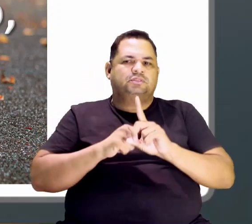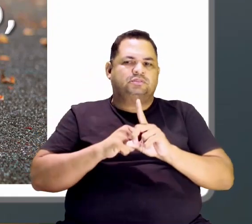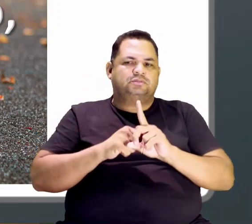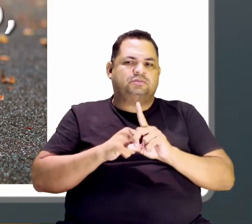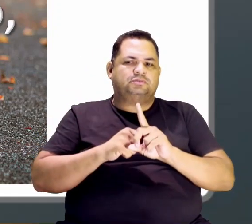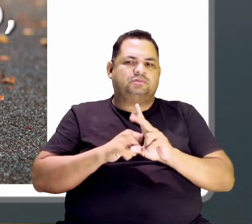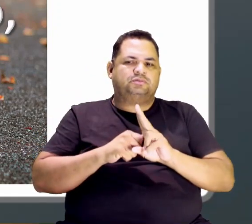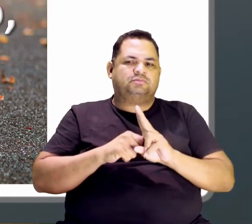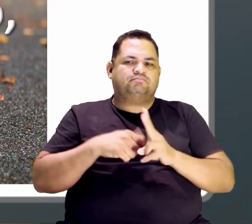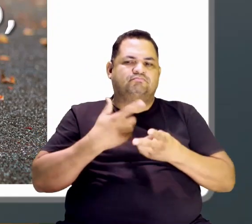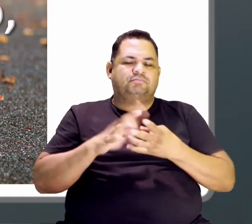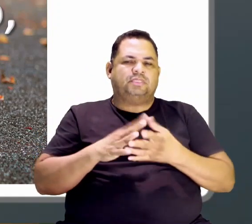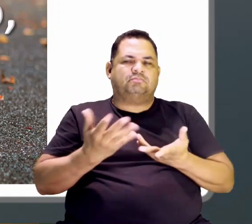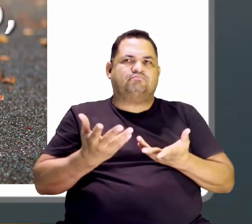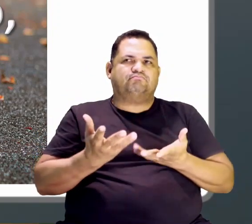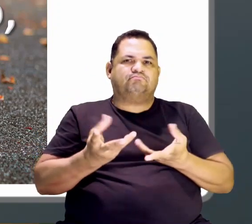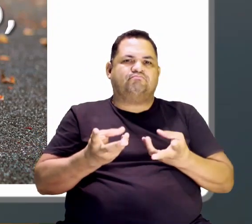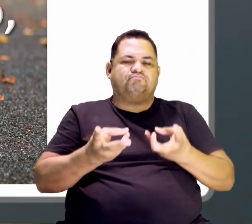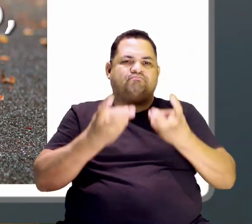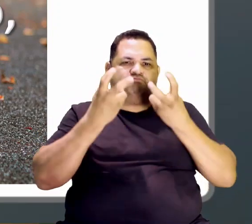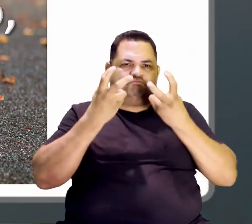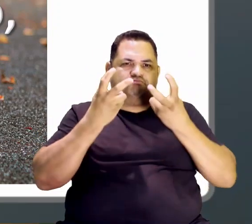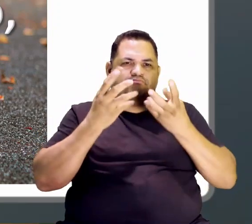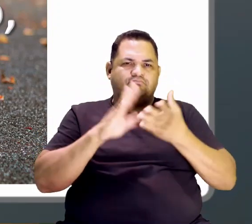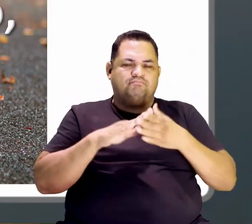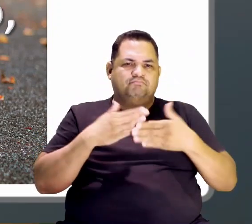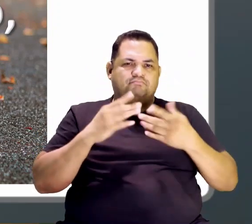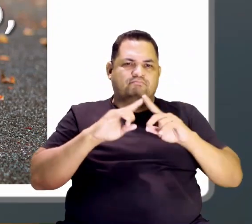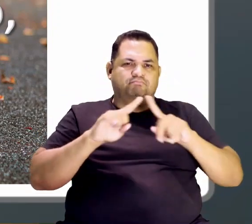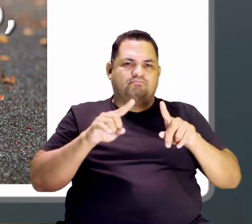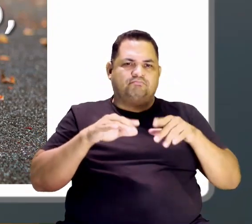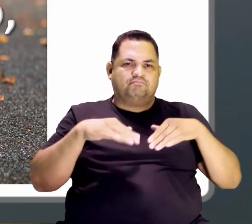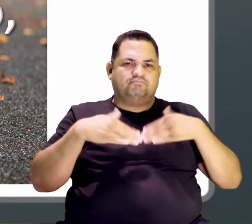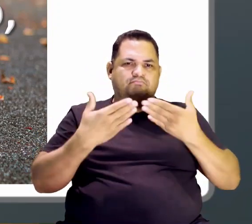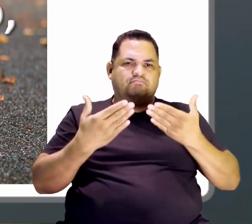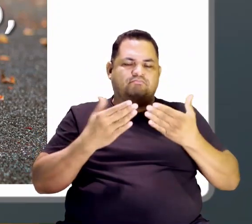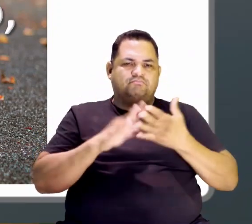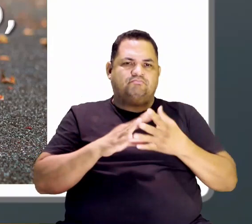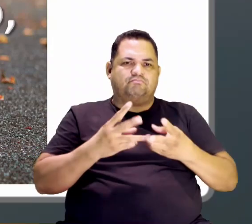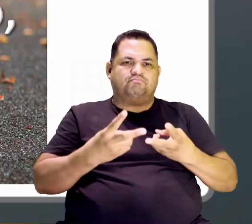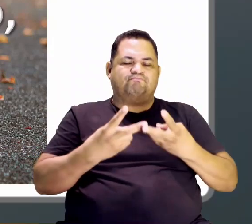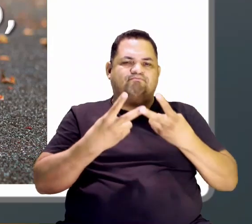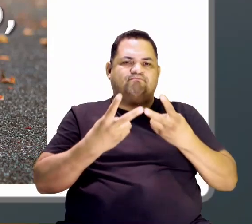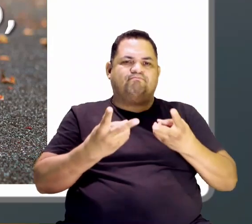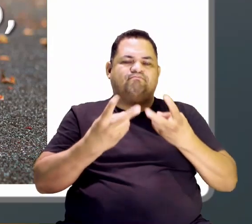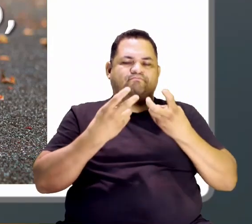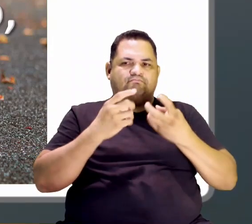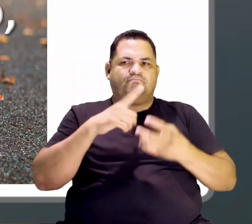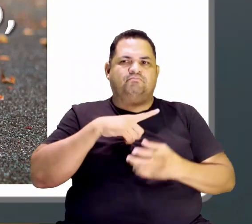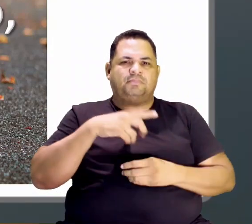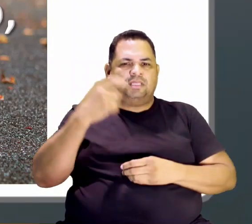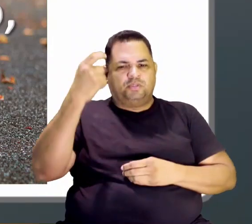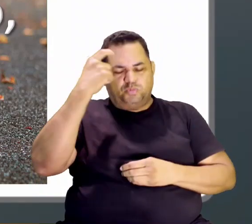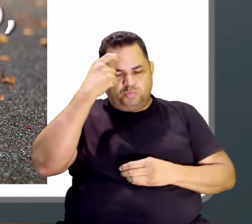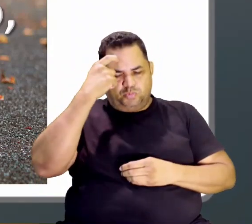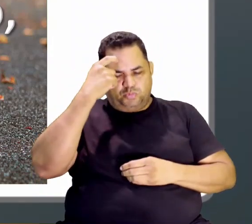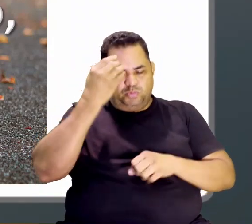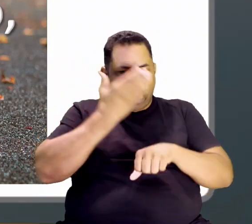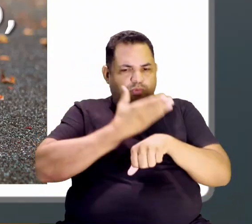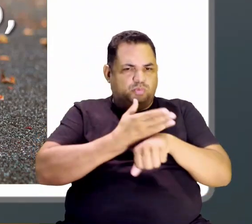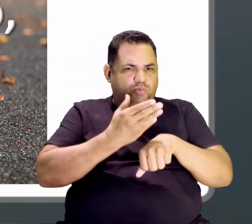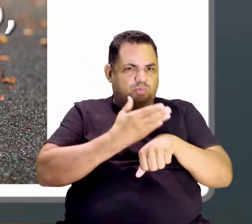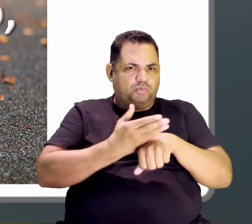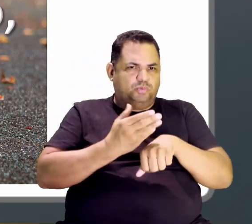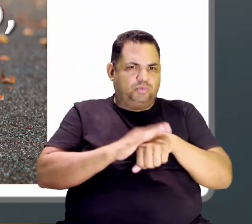tô percebendo, eu já sabia. Mas quando você percebe, quando você tem a consciência que o exercício físico,